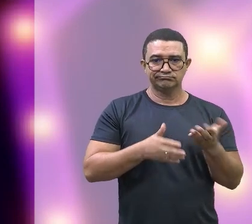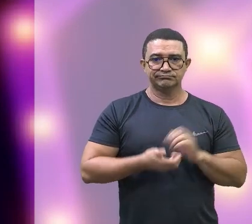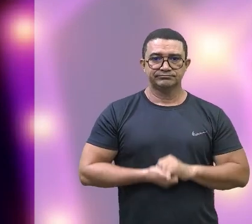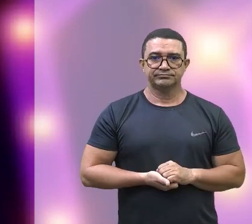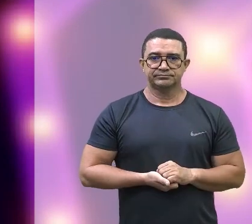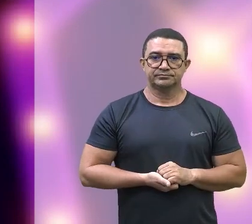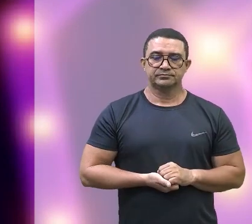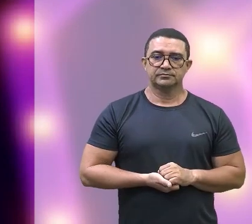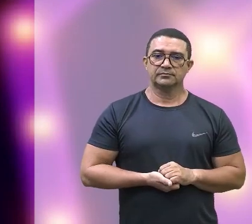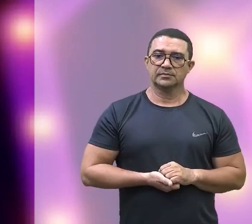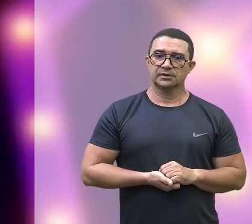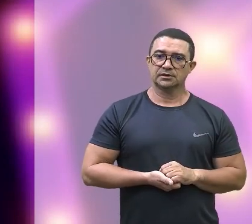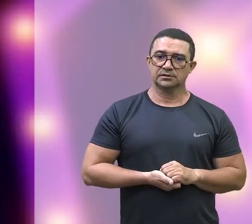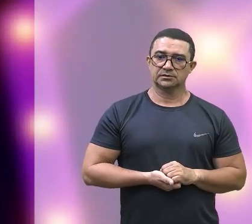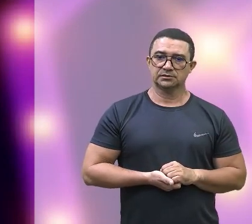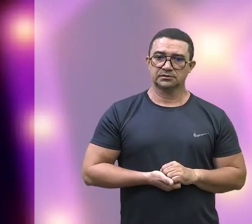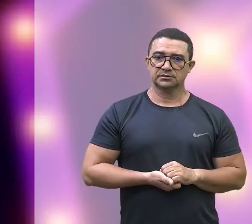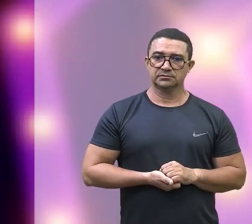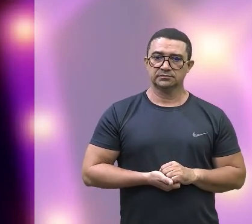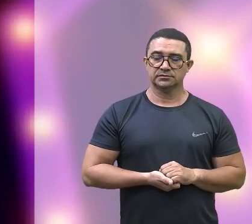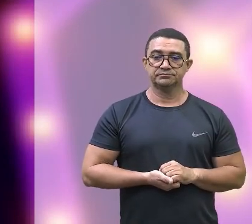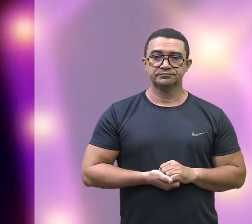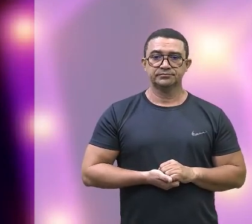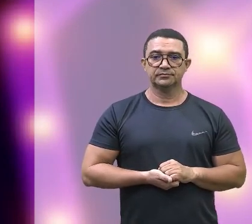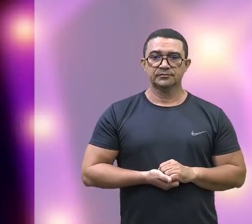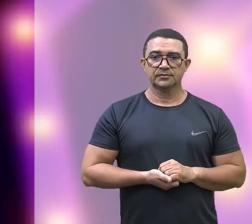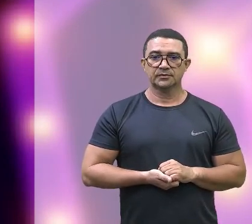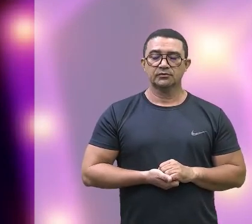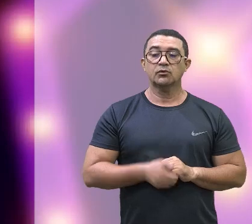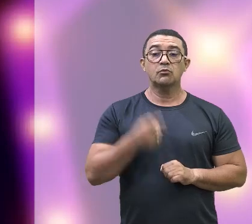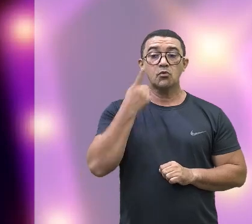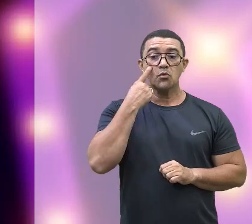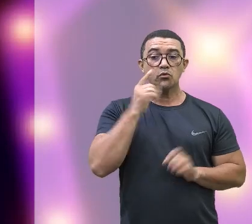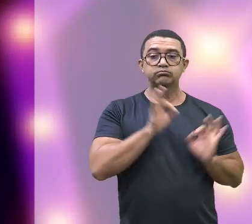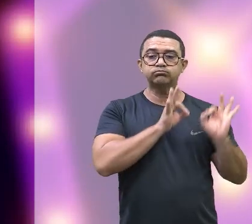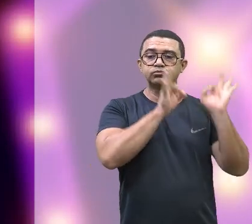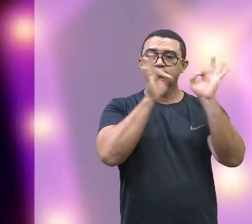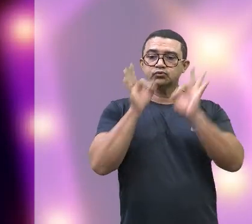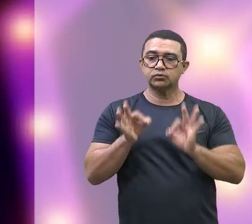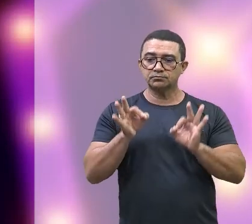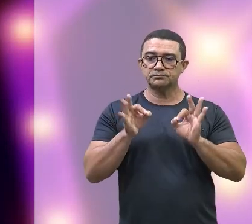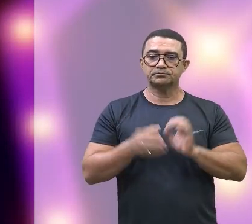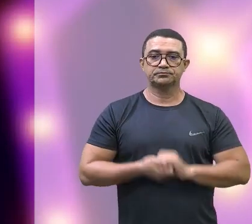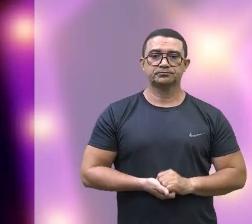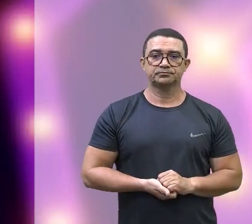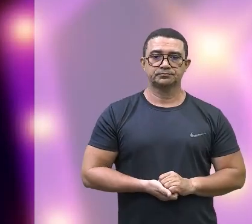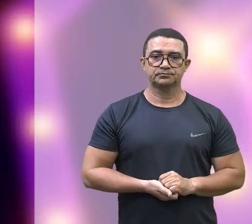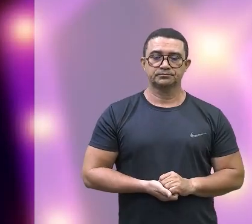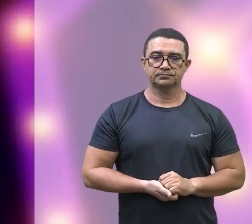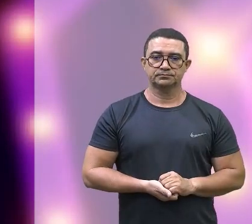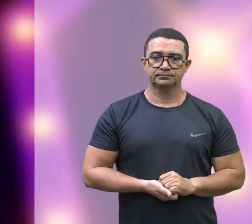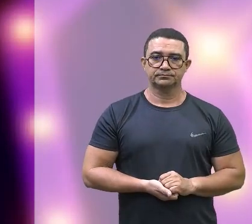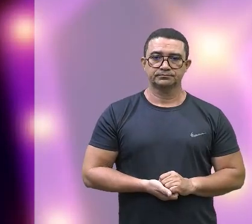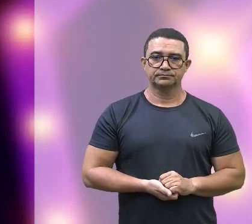invisível, né? E aí, vamos atentar para o que diz o pesquisador. Vamos lá.